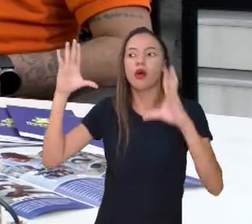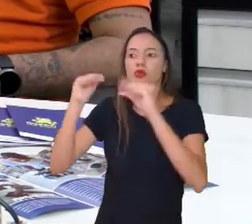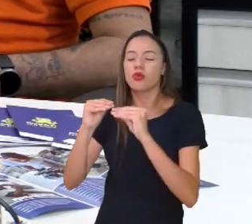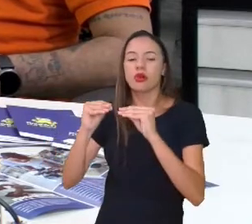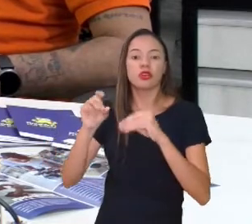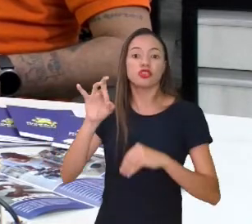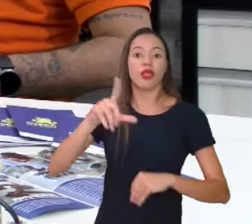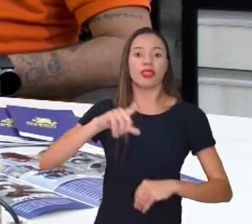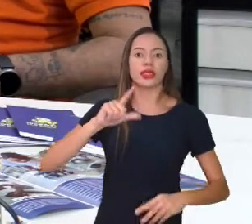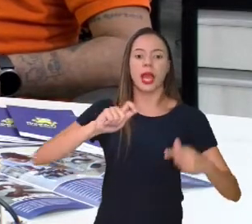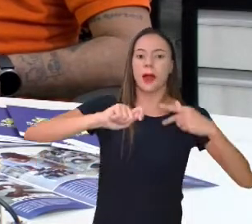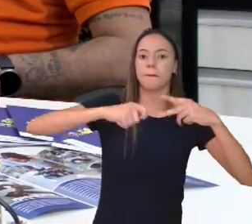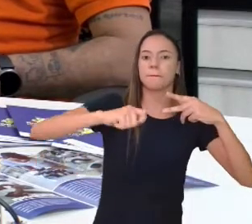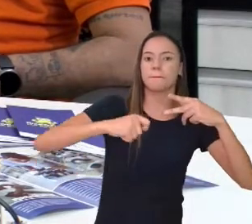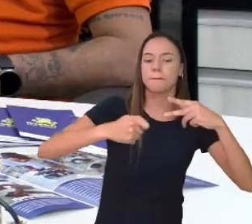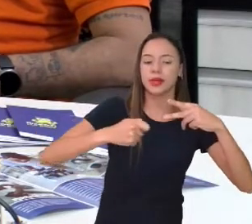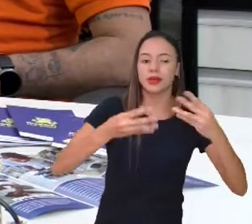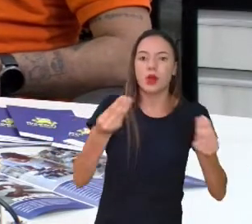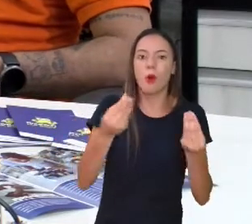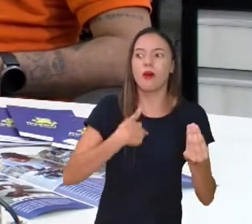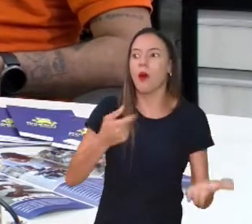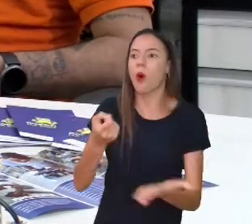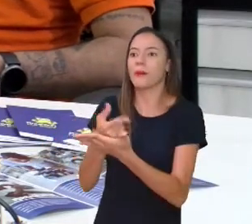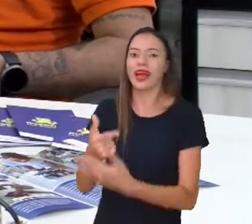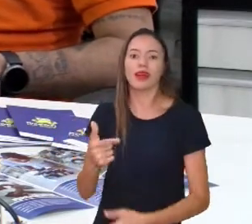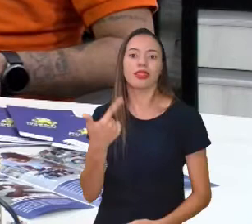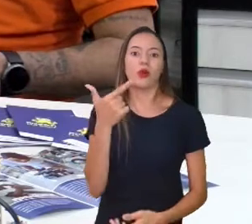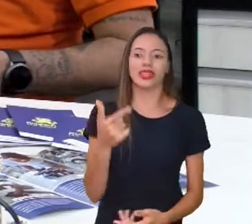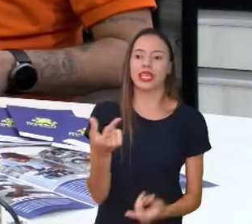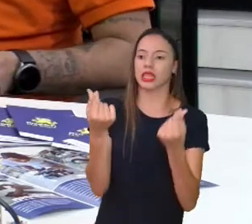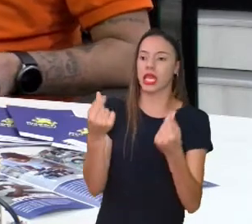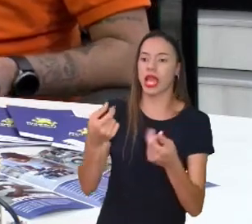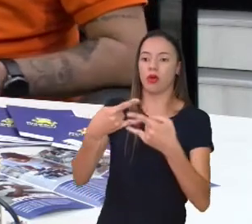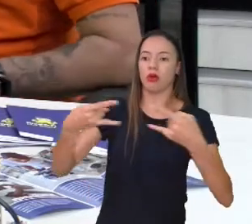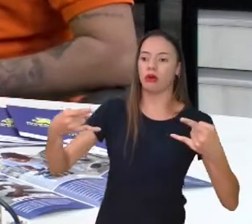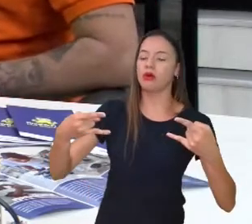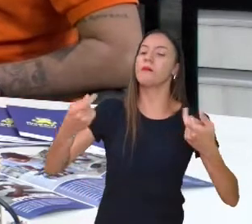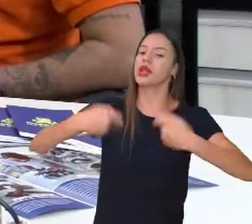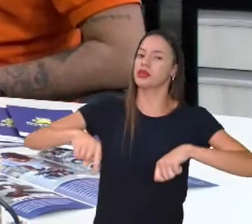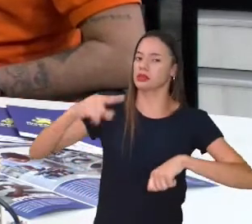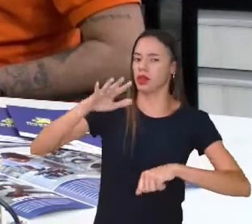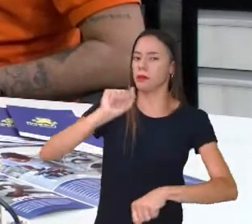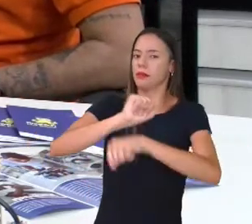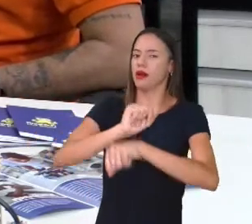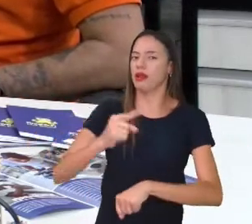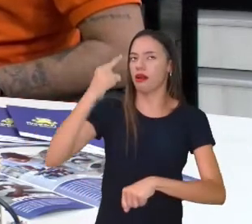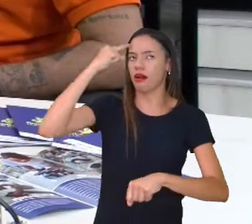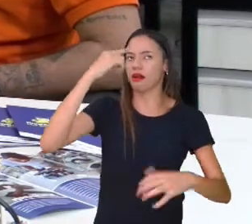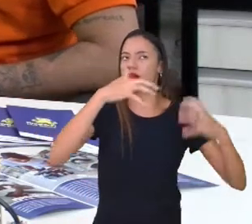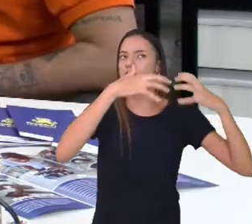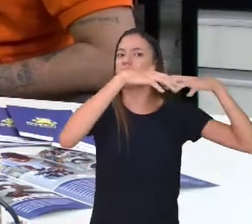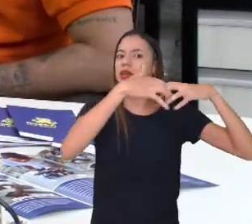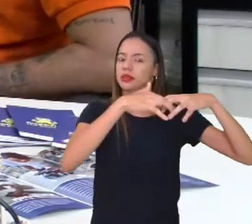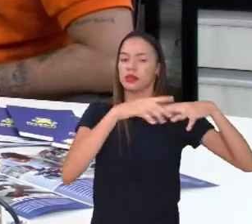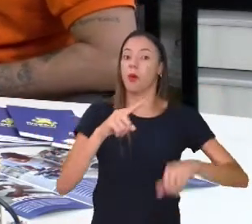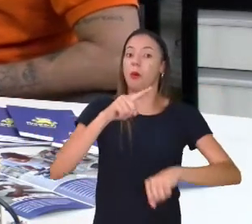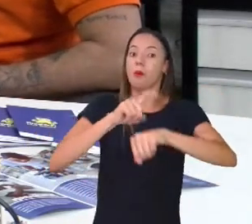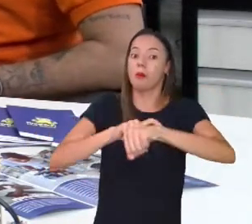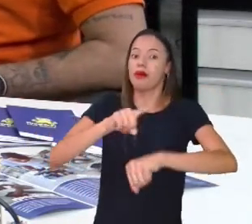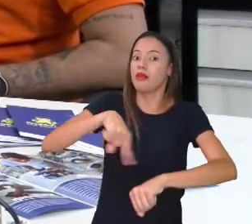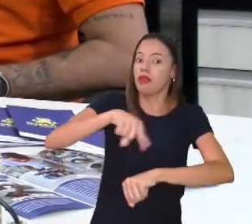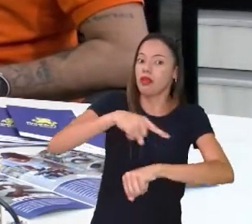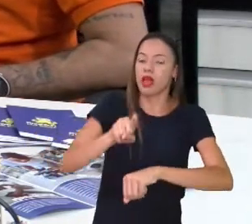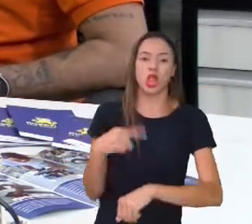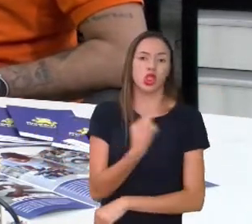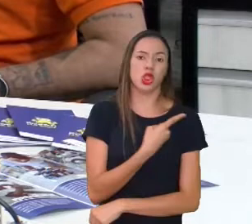Pix. Como é que eu posso fazer uma compra? Então a gente precisa aí parar e refletir. O quanto a gente está conectado e o quanto isso